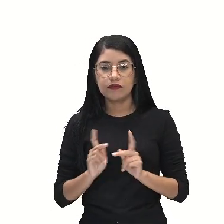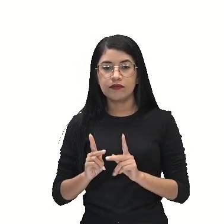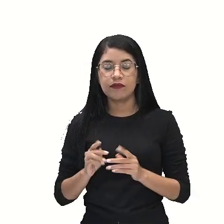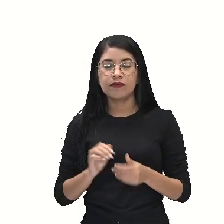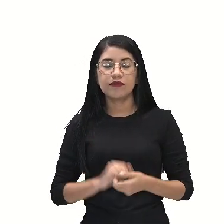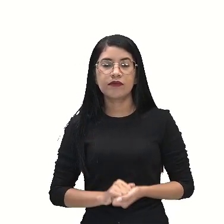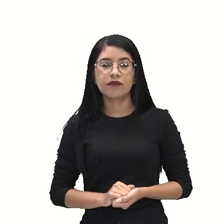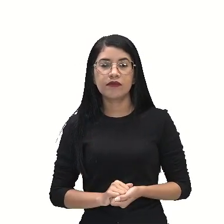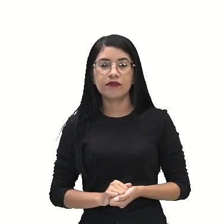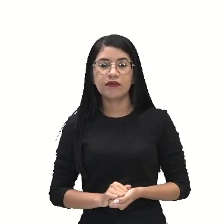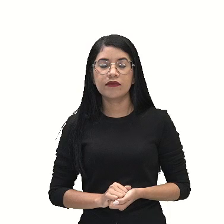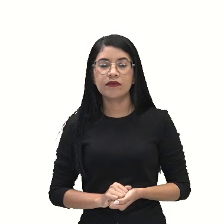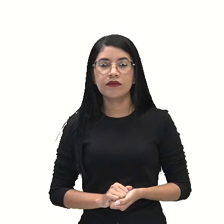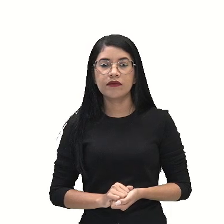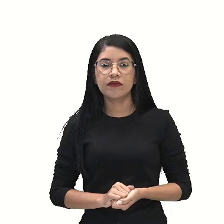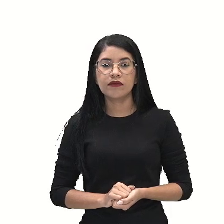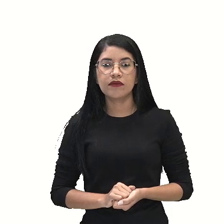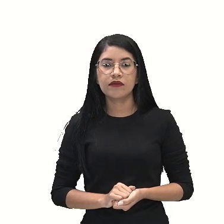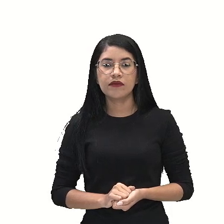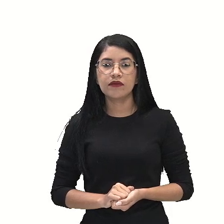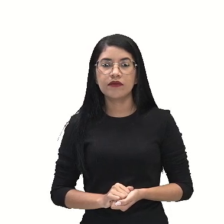Tranquilo? Então,